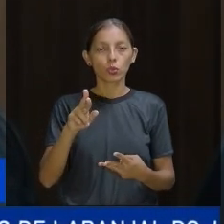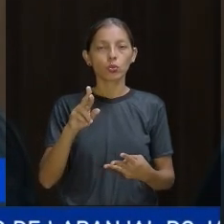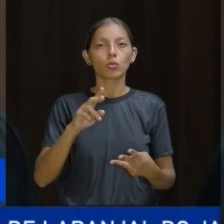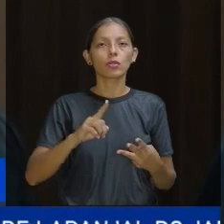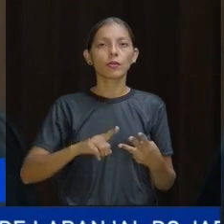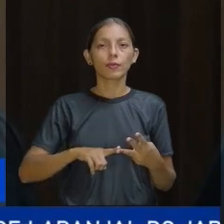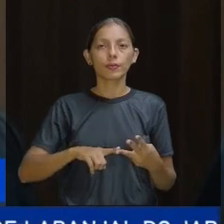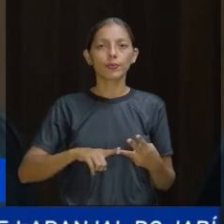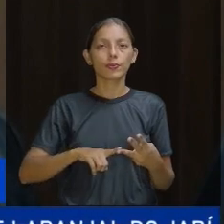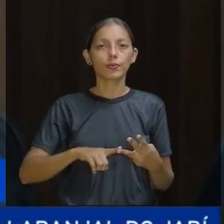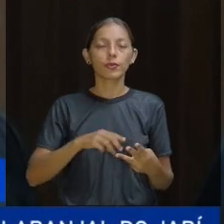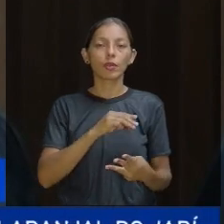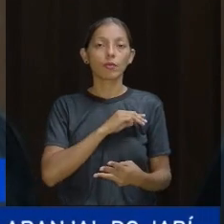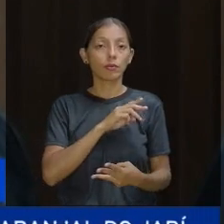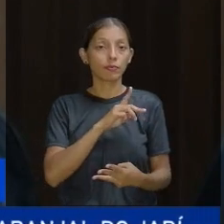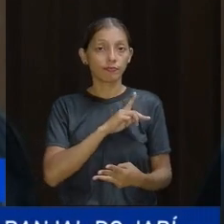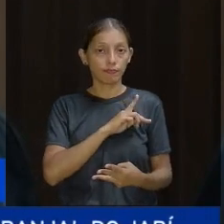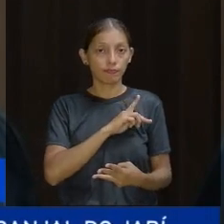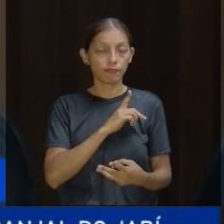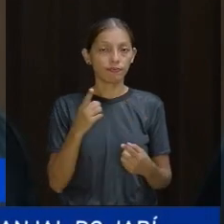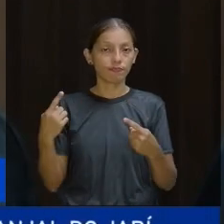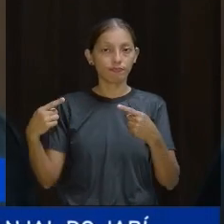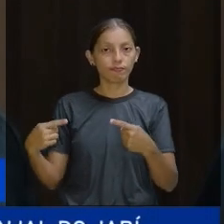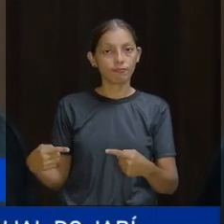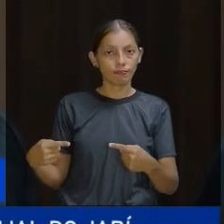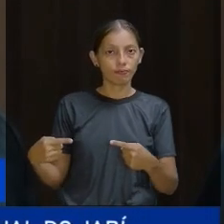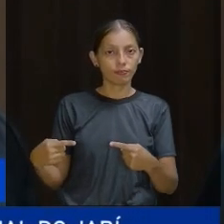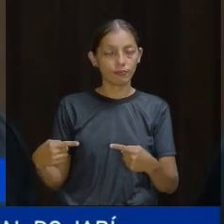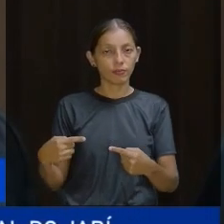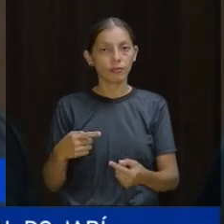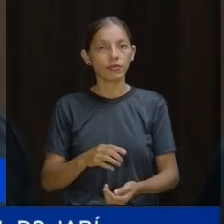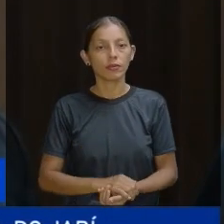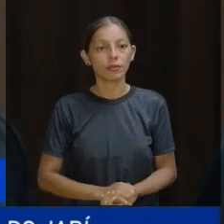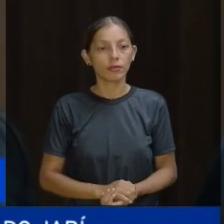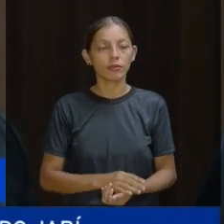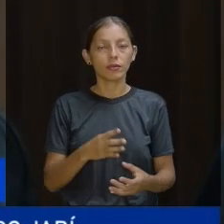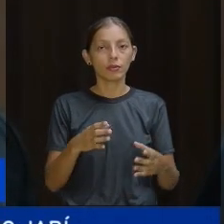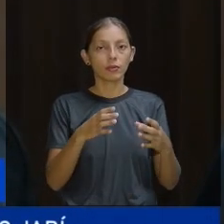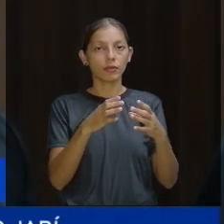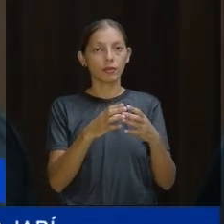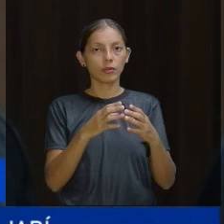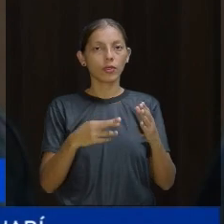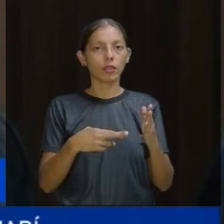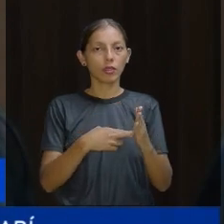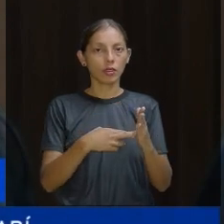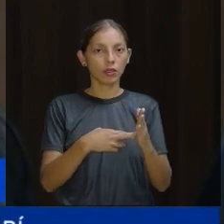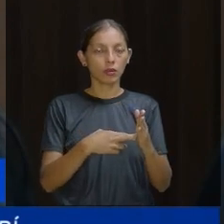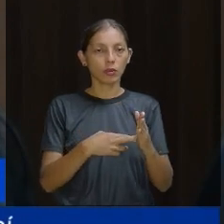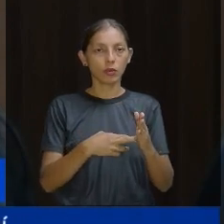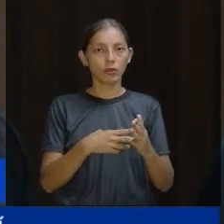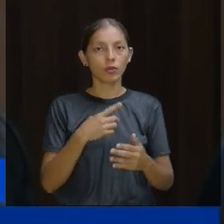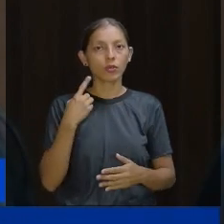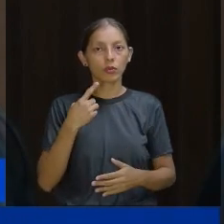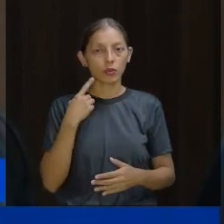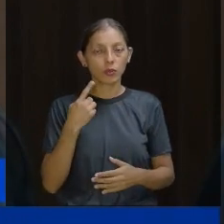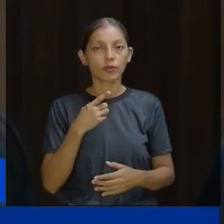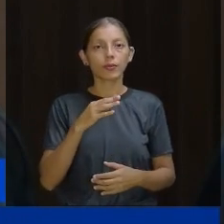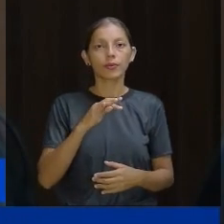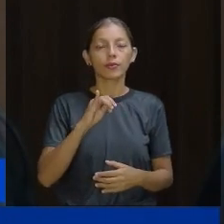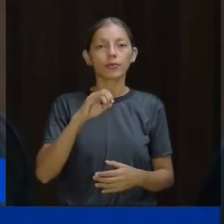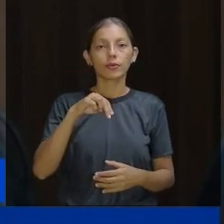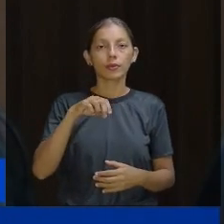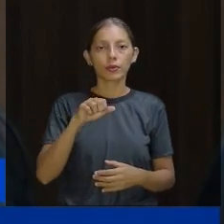Judiciária Itinerante Ministério Público Eleitoral. e 5ª Sessão Comporão a Administrativa turma junto com Itinerante no o município de advogado, Laranjal do juízas Jari. Tina